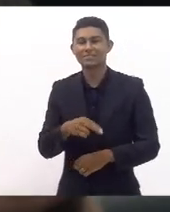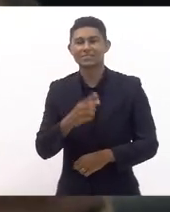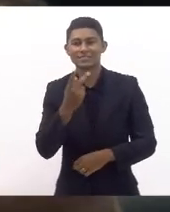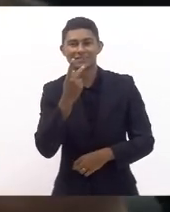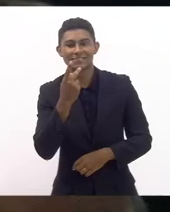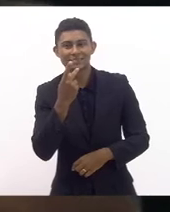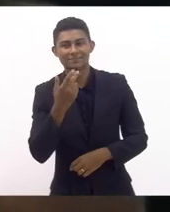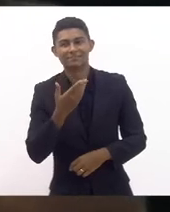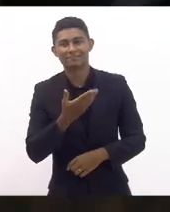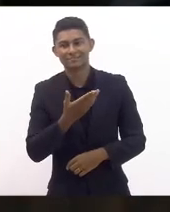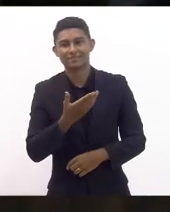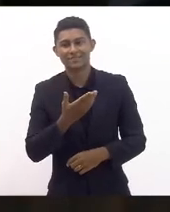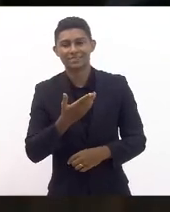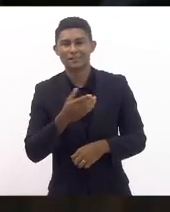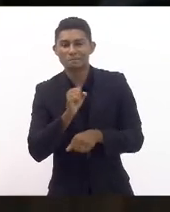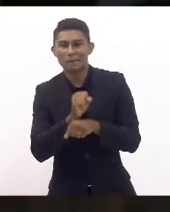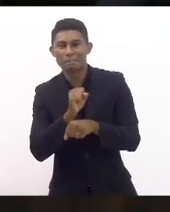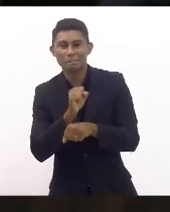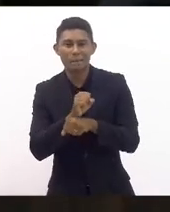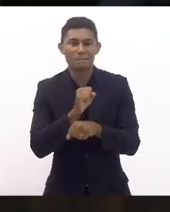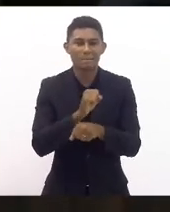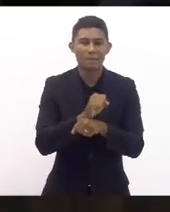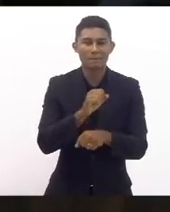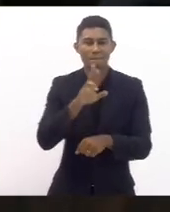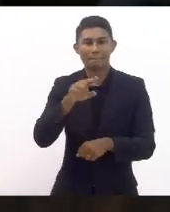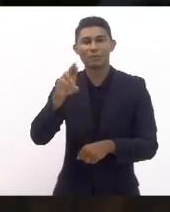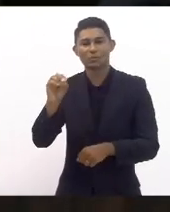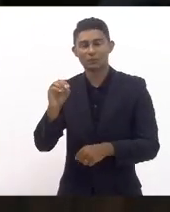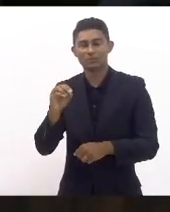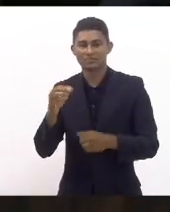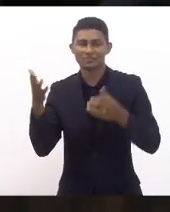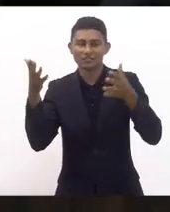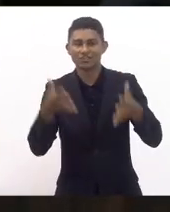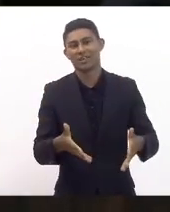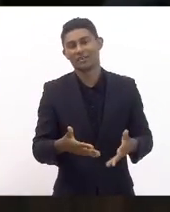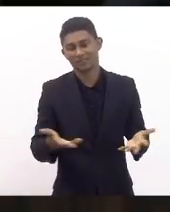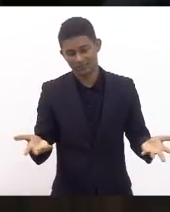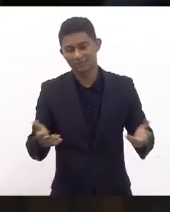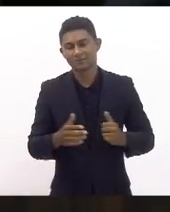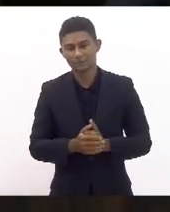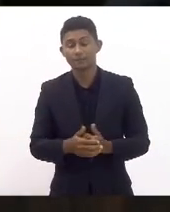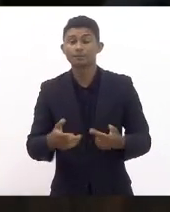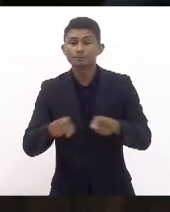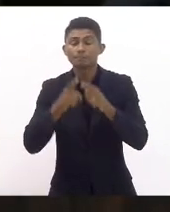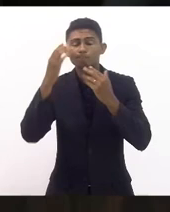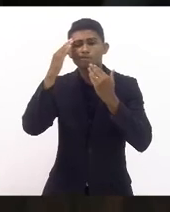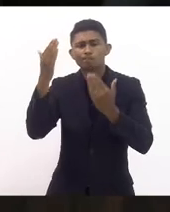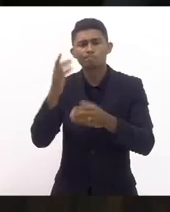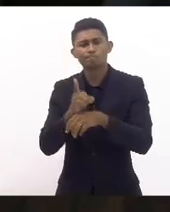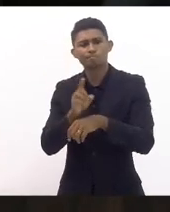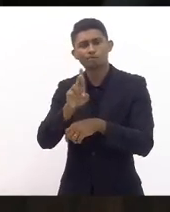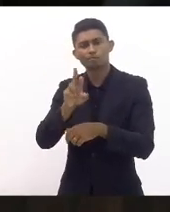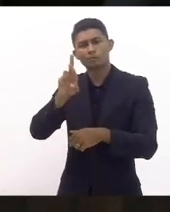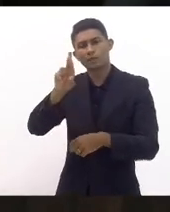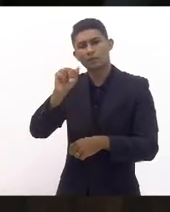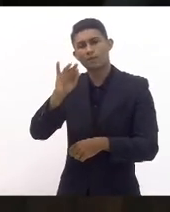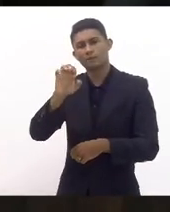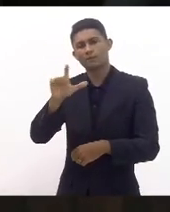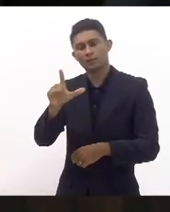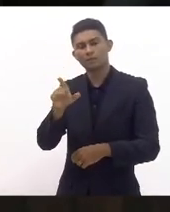doutor Bruno. Bem estratégico. Agradecer ao doutor Rafael, nosso auditor